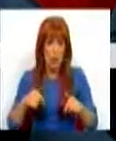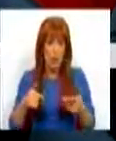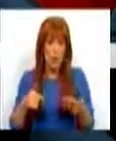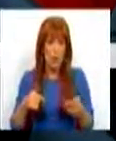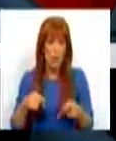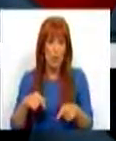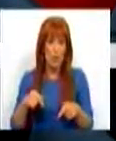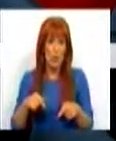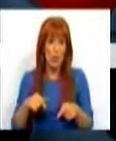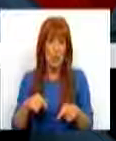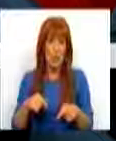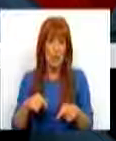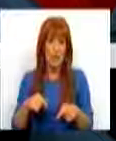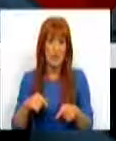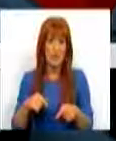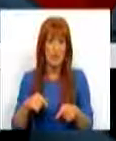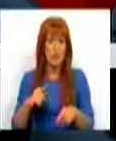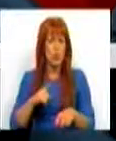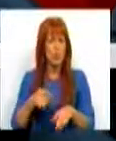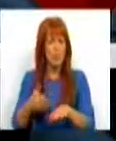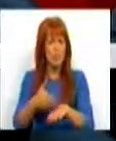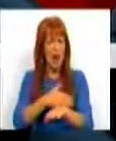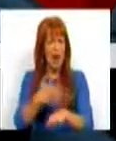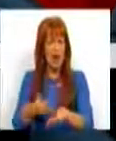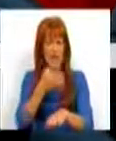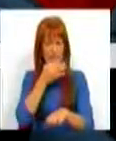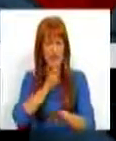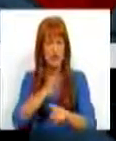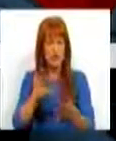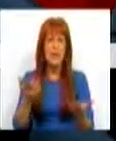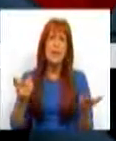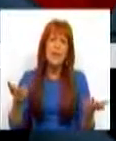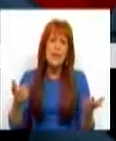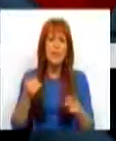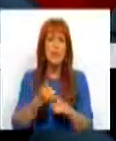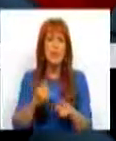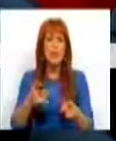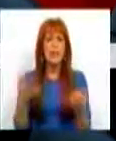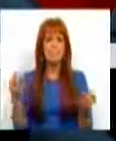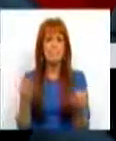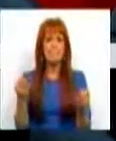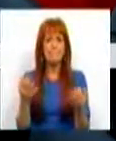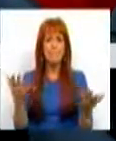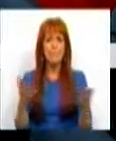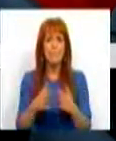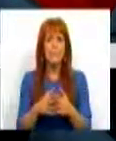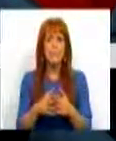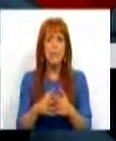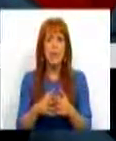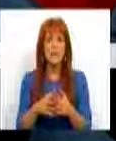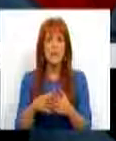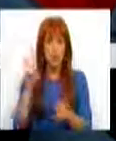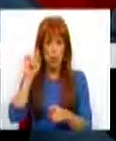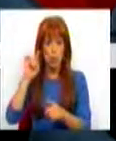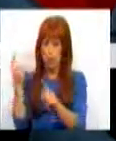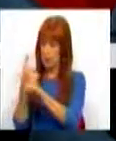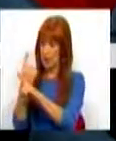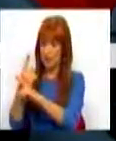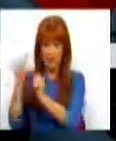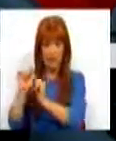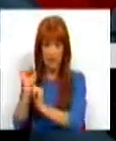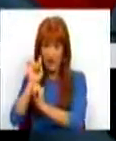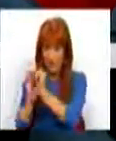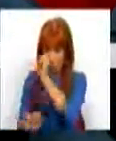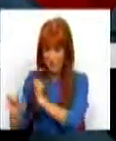E que esta venda sob pressão poderá levar a desvalorizações. De alguma forma, também